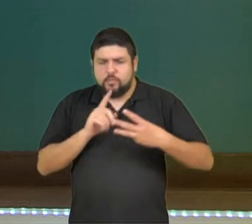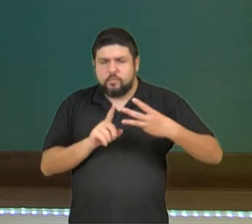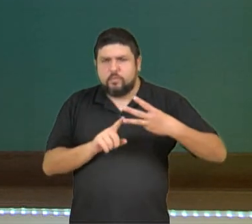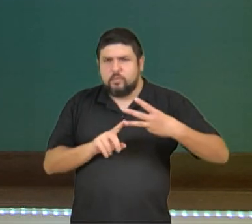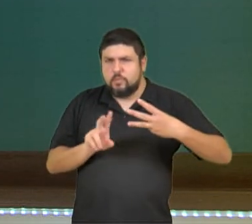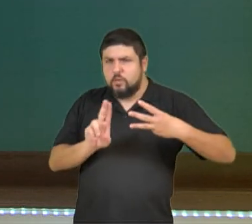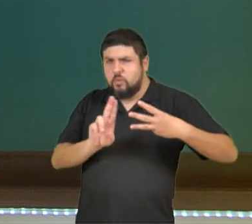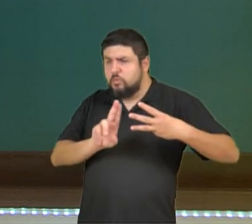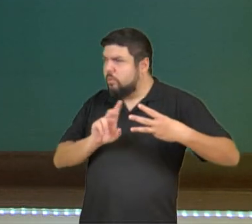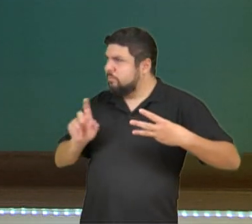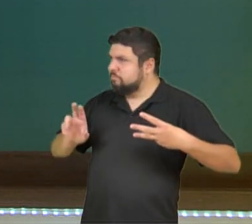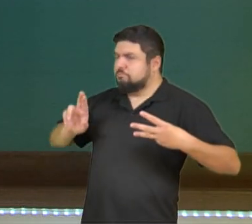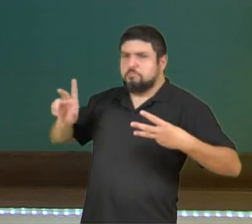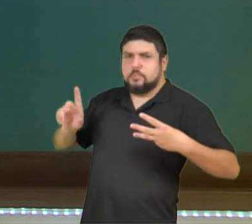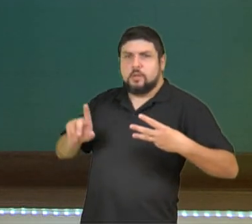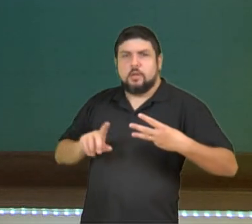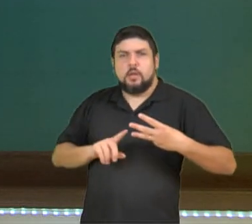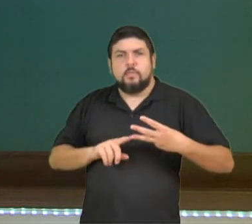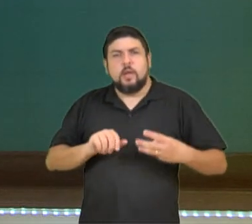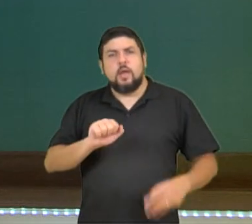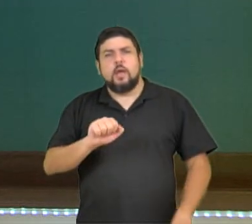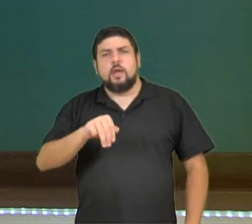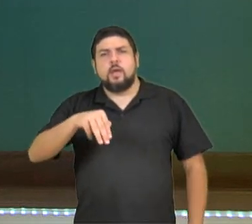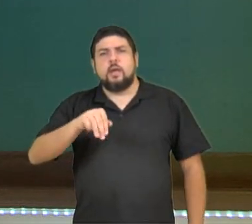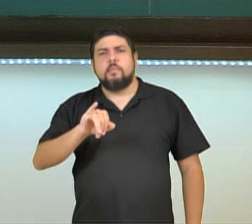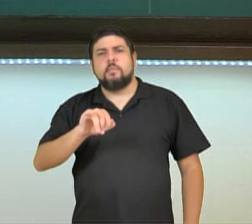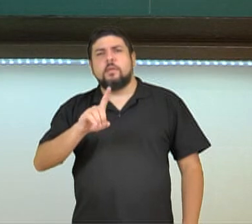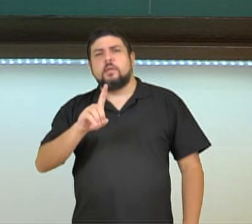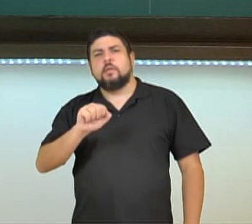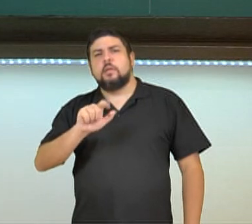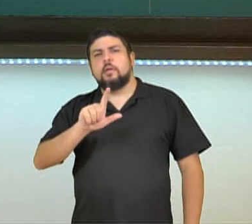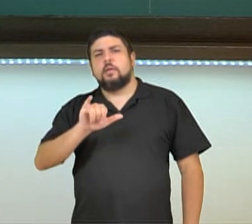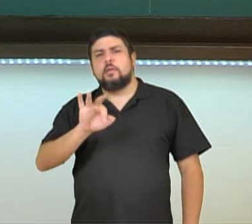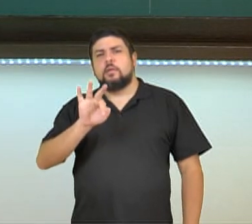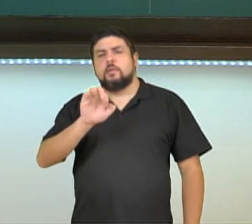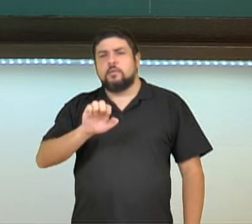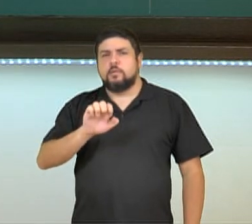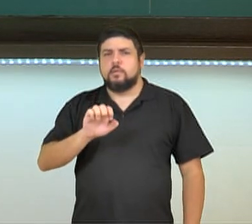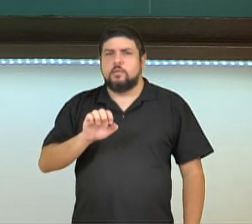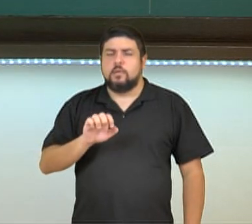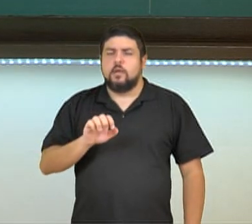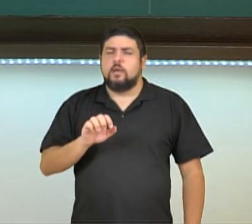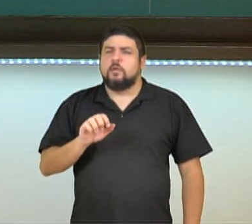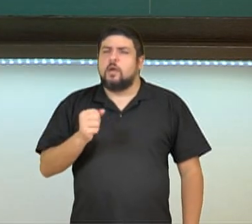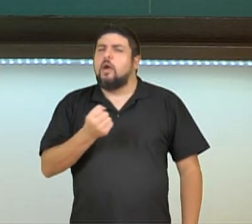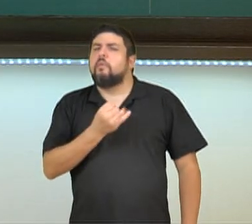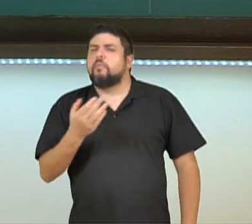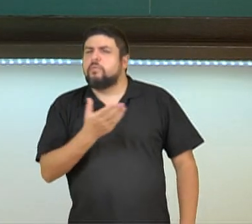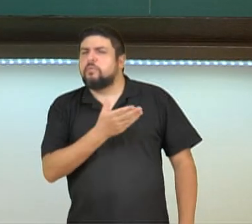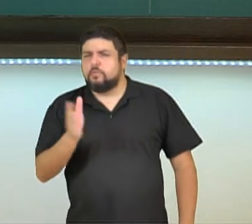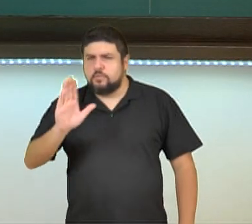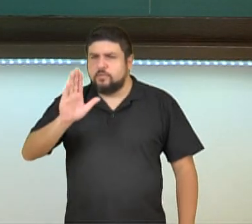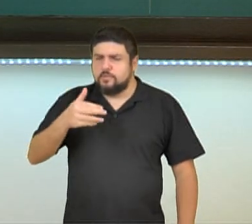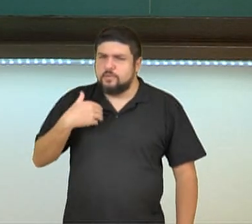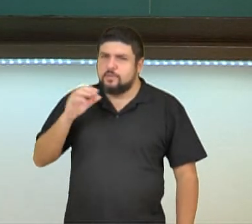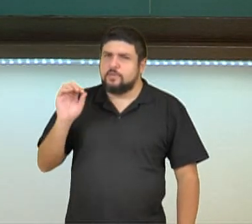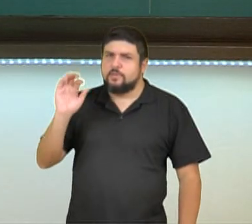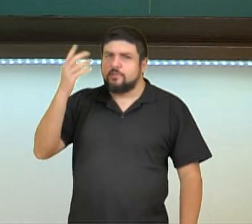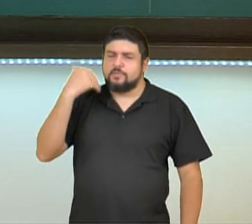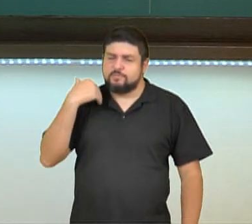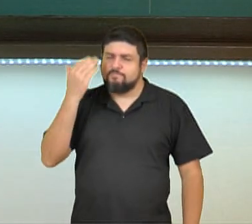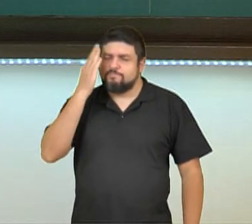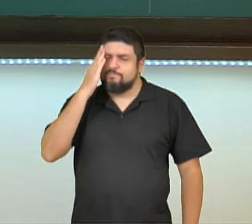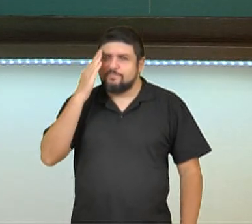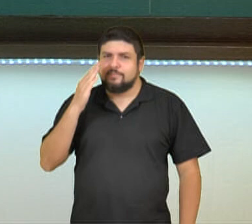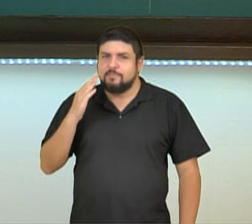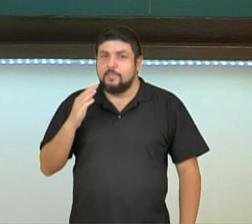nome, mas conhece por amidalite. E muitos de vocês já podem, inclusive, ter sofrido de amidalite em algum momento da vida. Quando